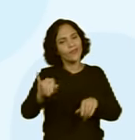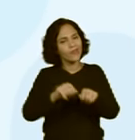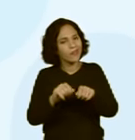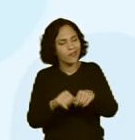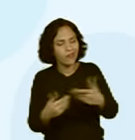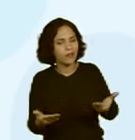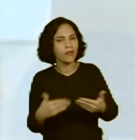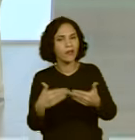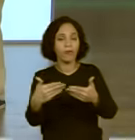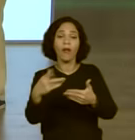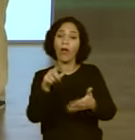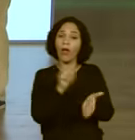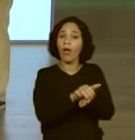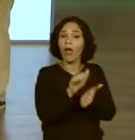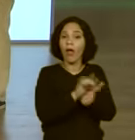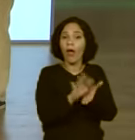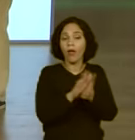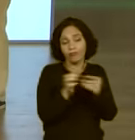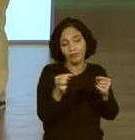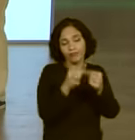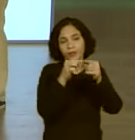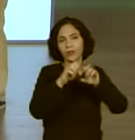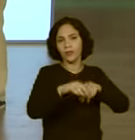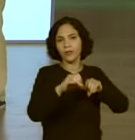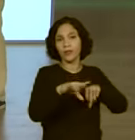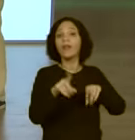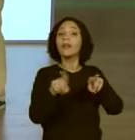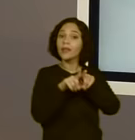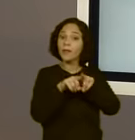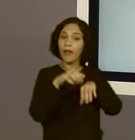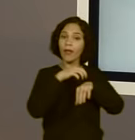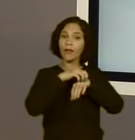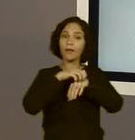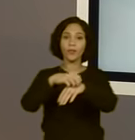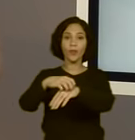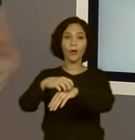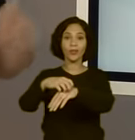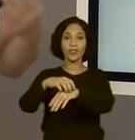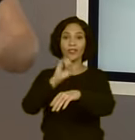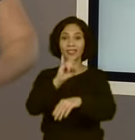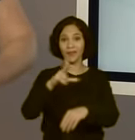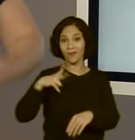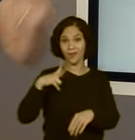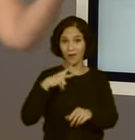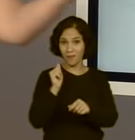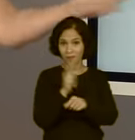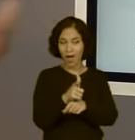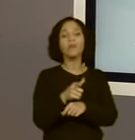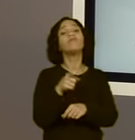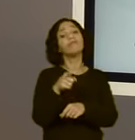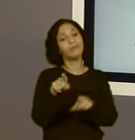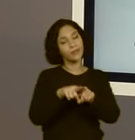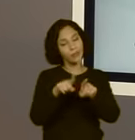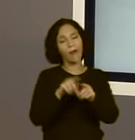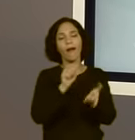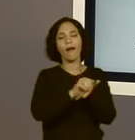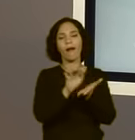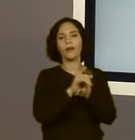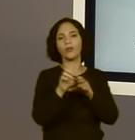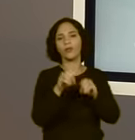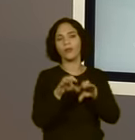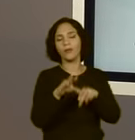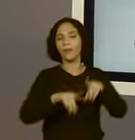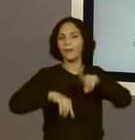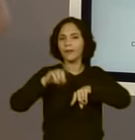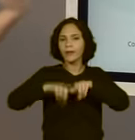vai fazer. Tudo isso são gastos de educação. Até o transporte escolar, se for pago, Sim. ele é um Faz gasto parte de educação.